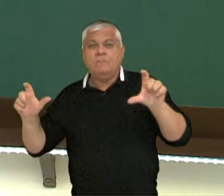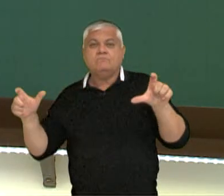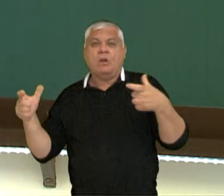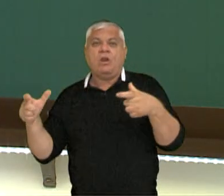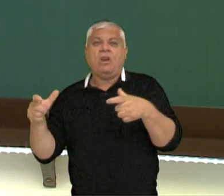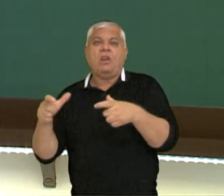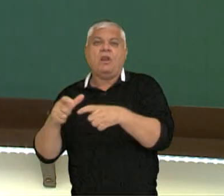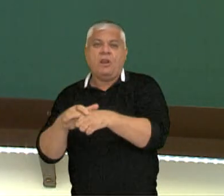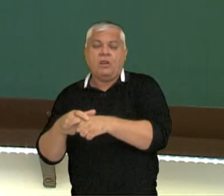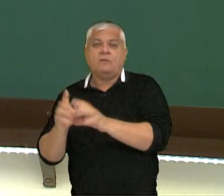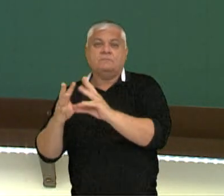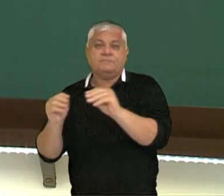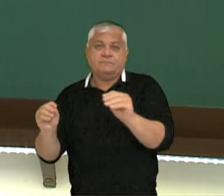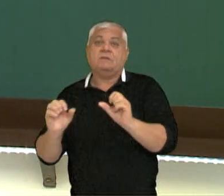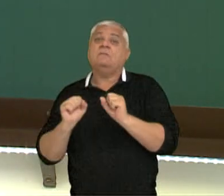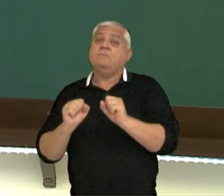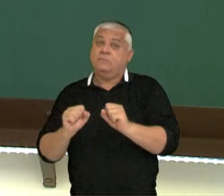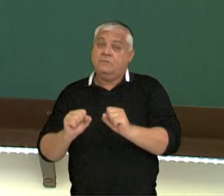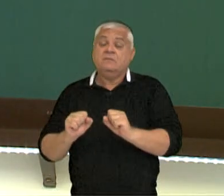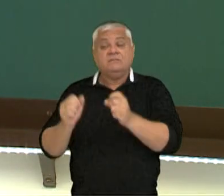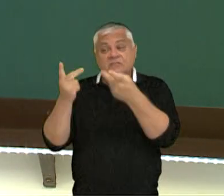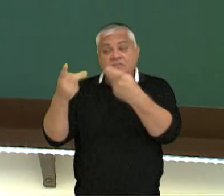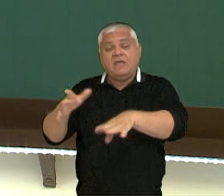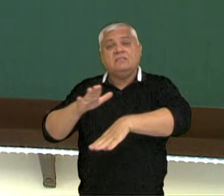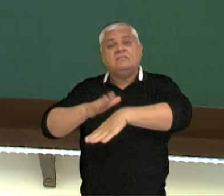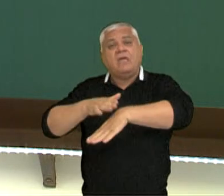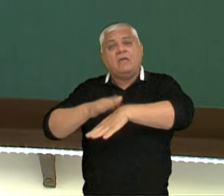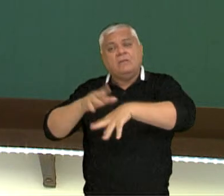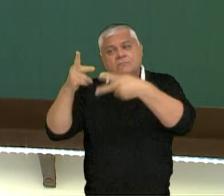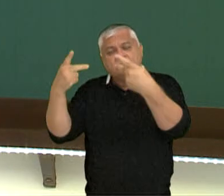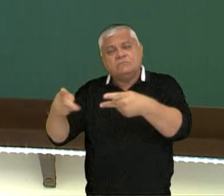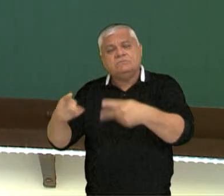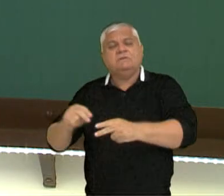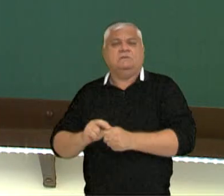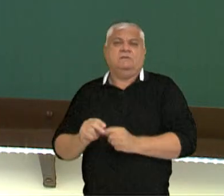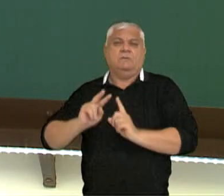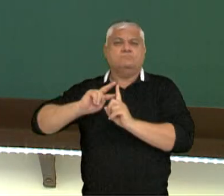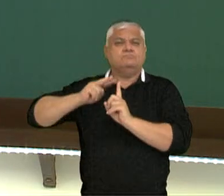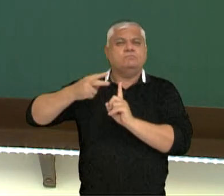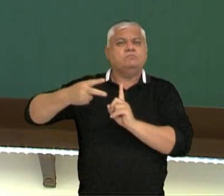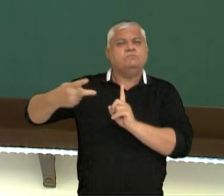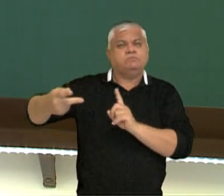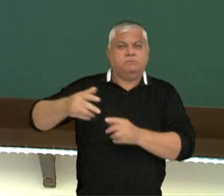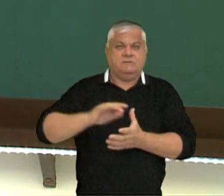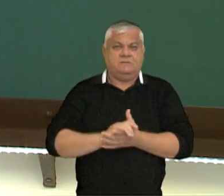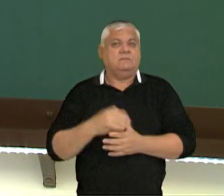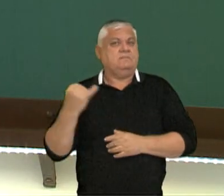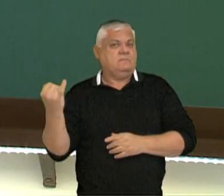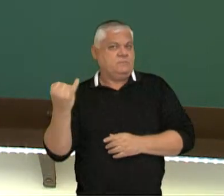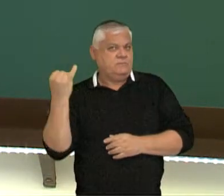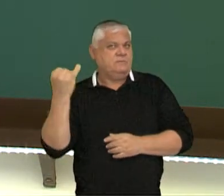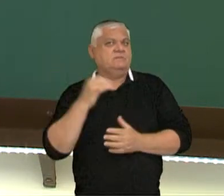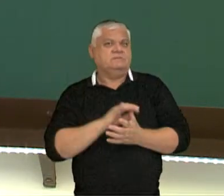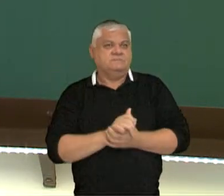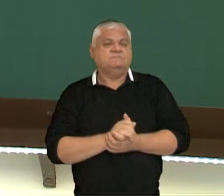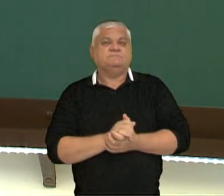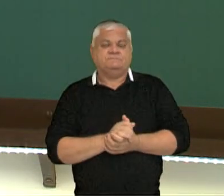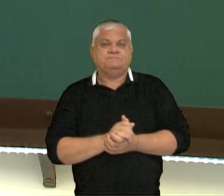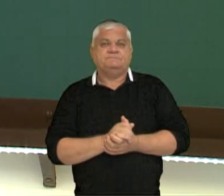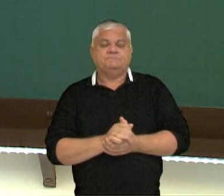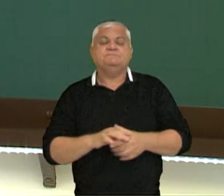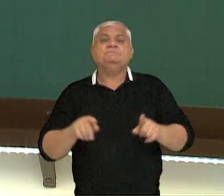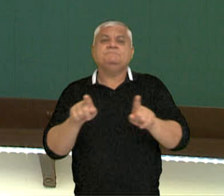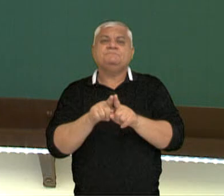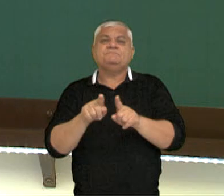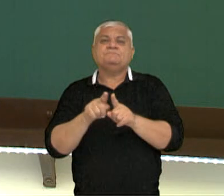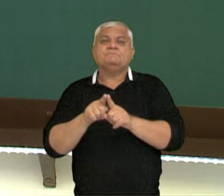se reponha ali no tempo necessário para isso acontecer, certo? Então é importante pensar nisso. A